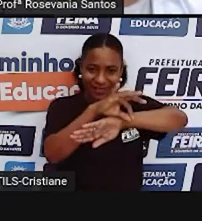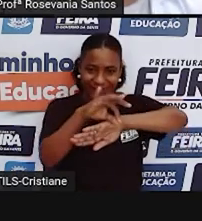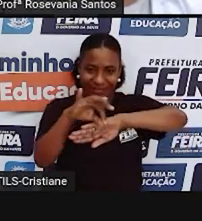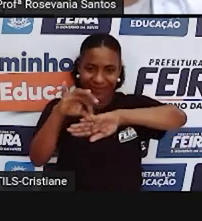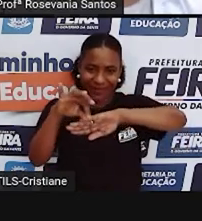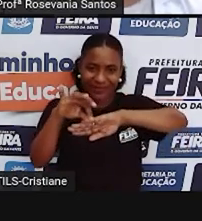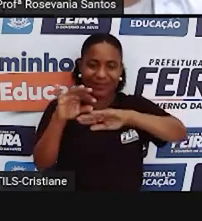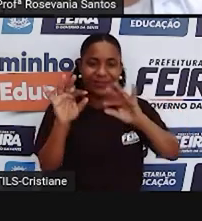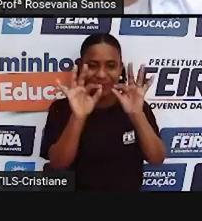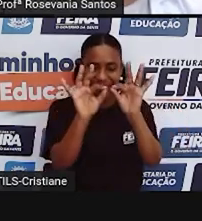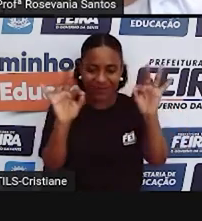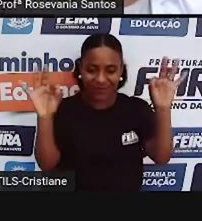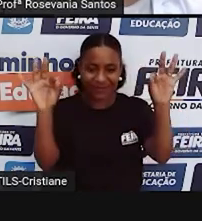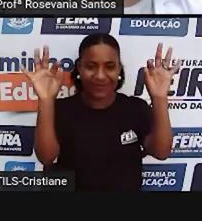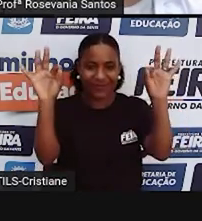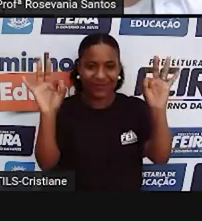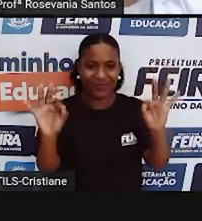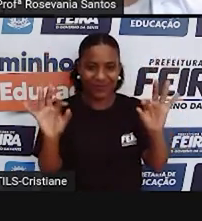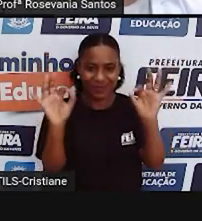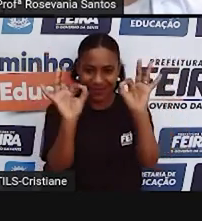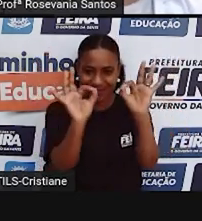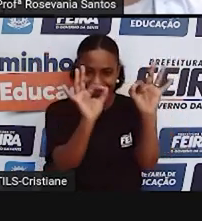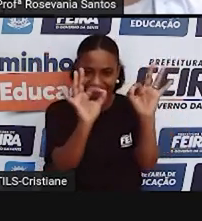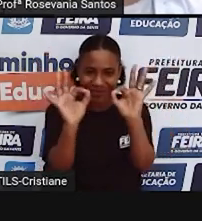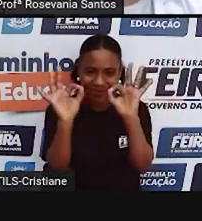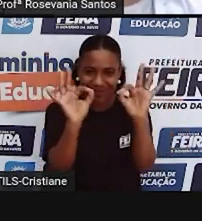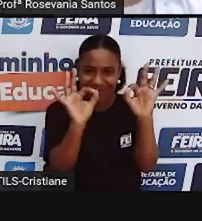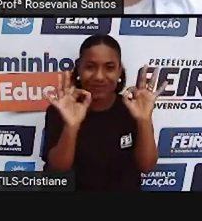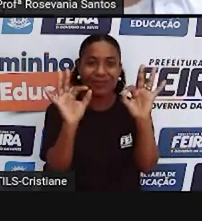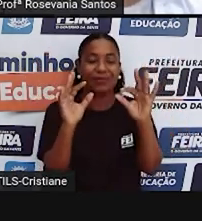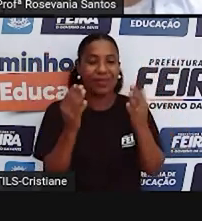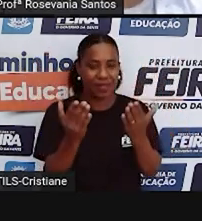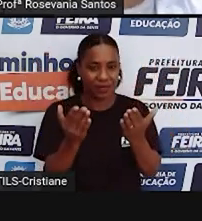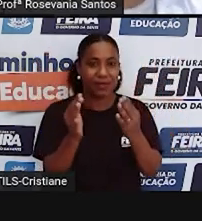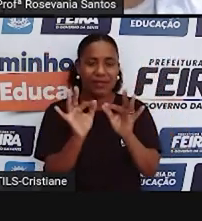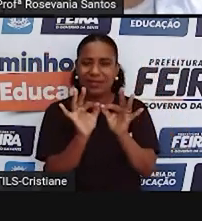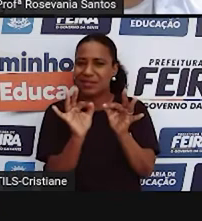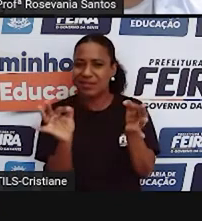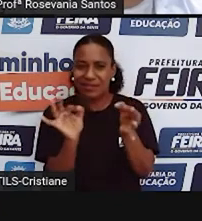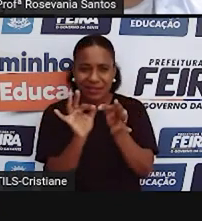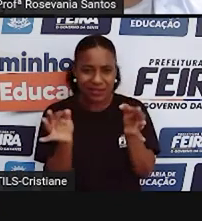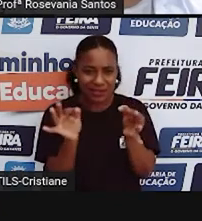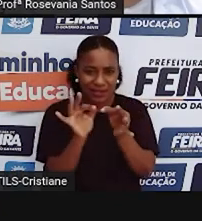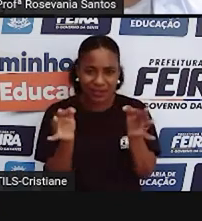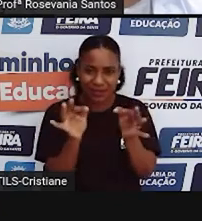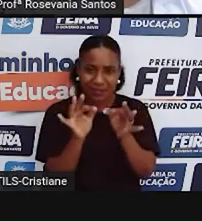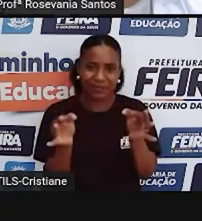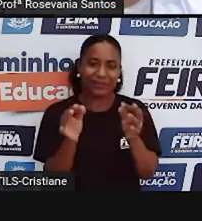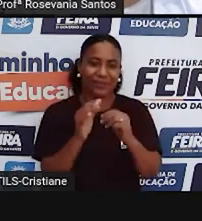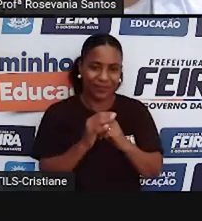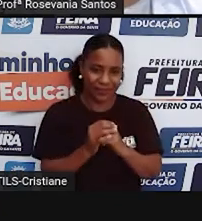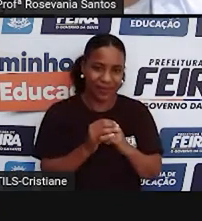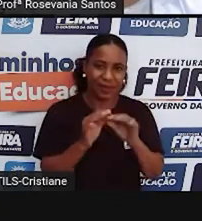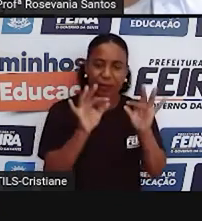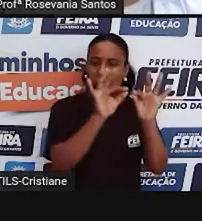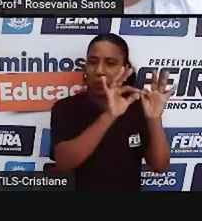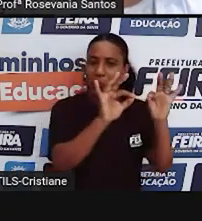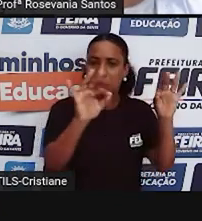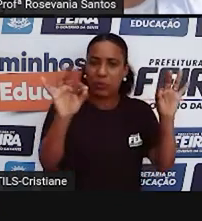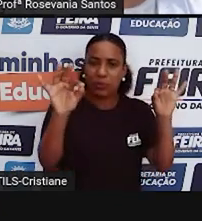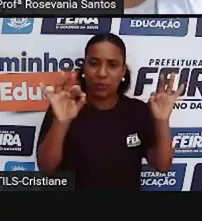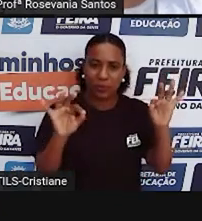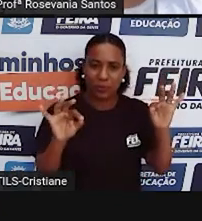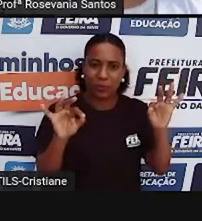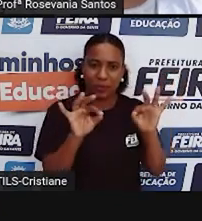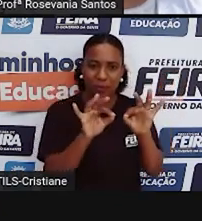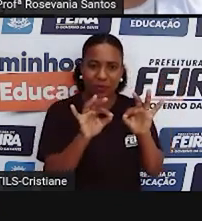desenho simplificado, como o nome já está dizendo, né? Ele não tem muita preocupação assim na hora de fazer. Por exemplo, se